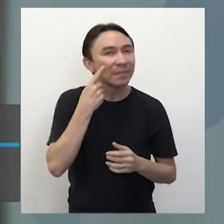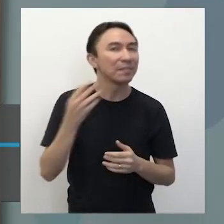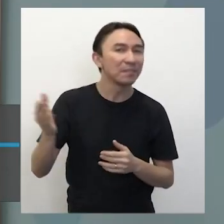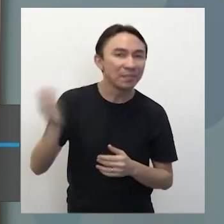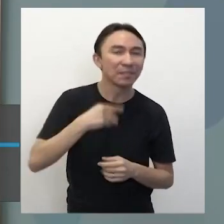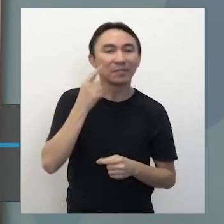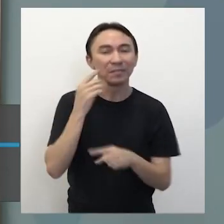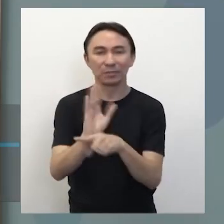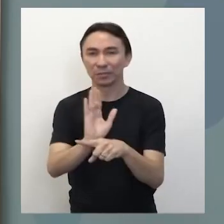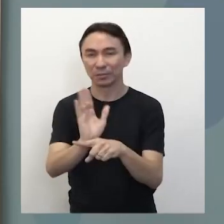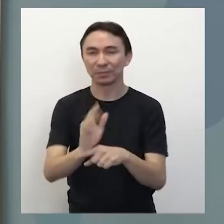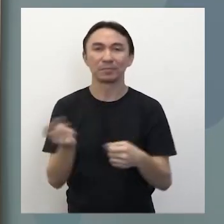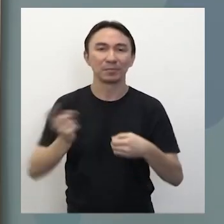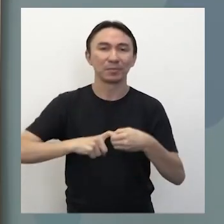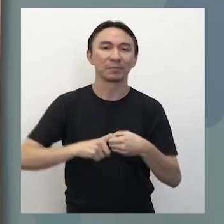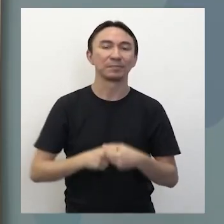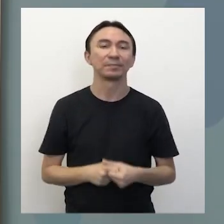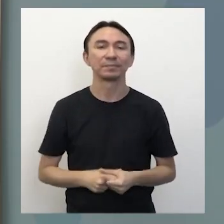assistam o vídeo e já voltamos.